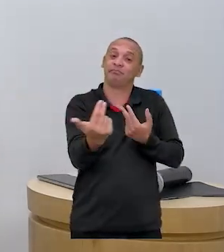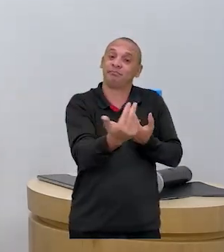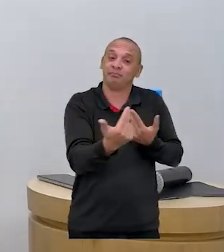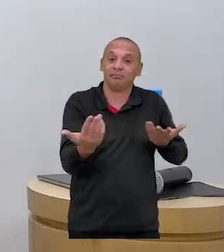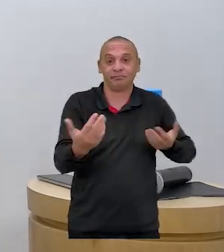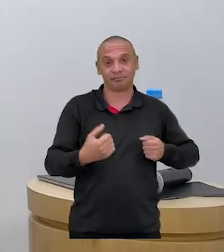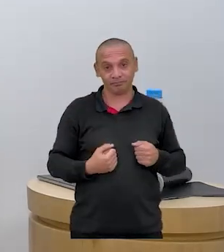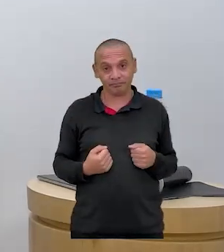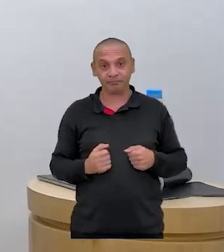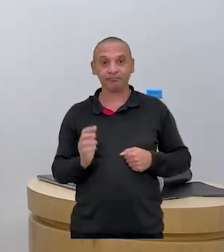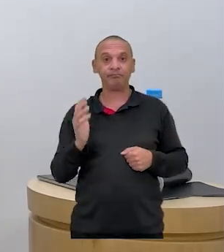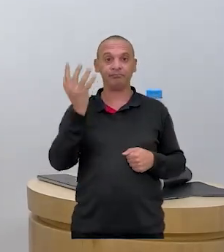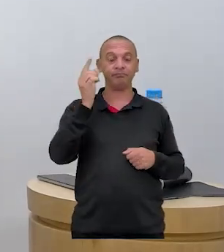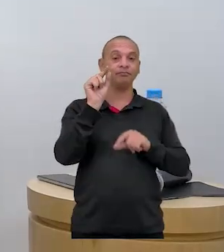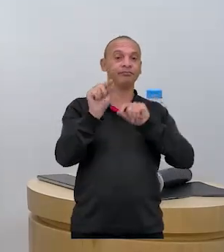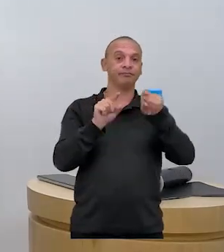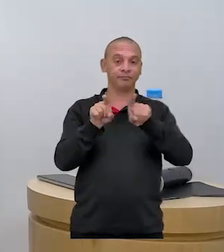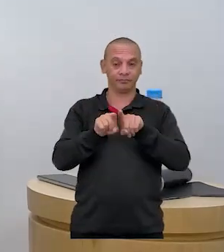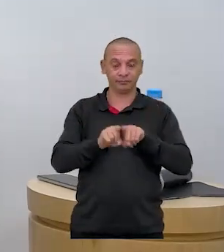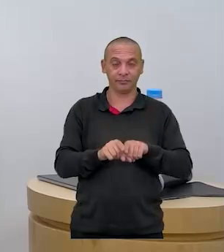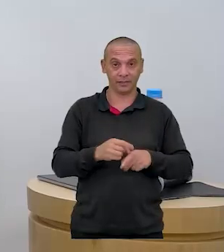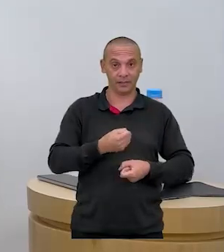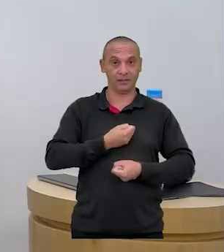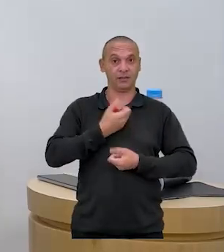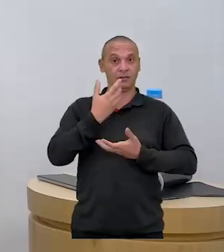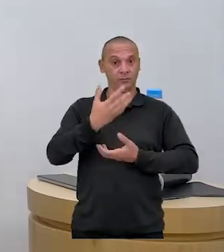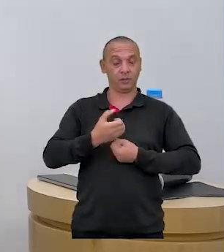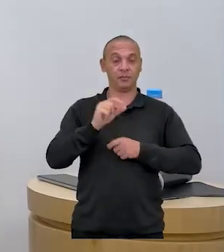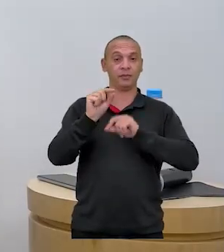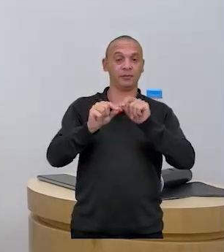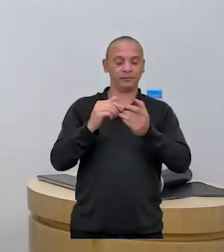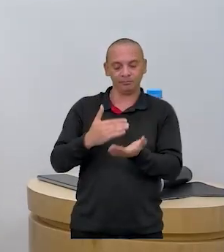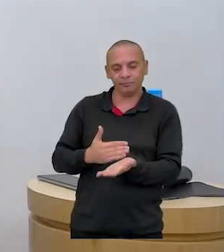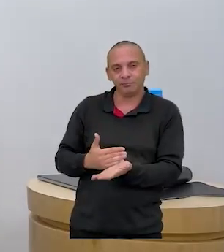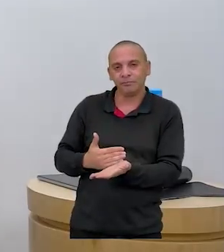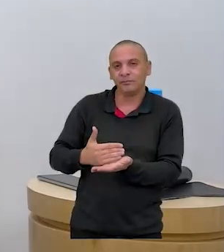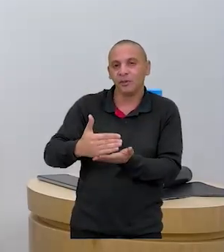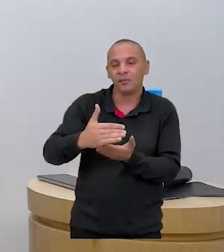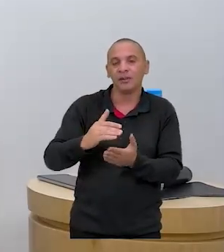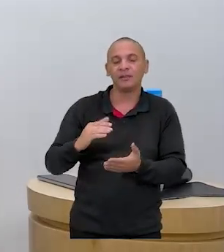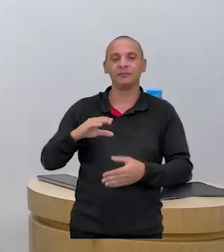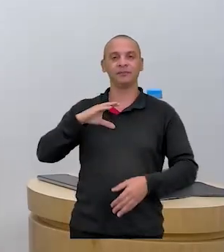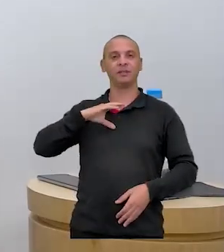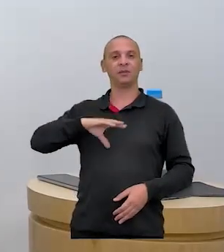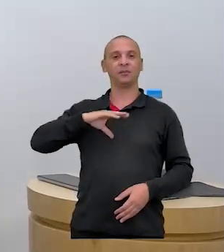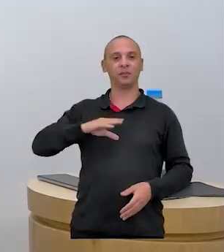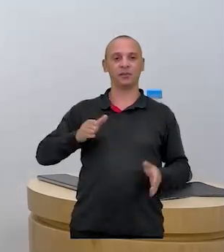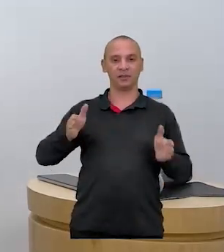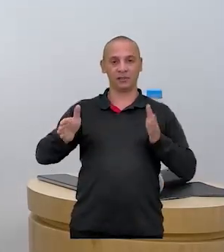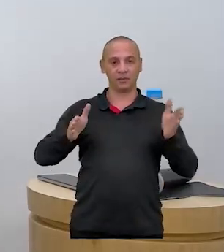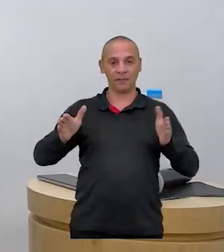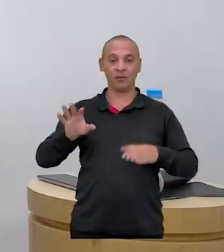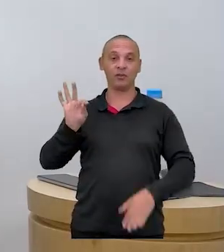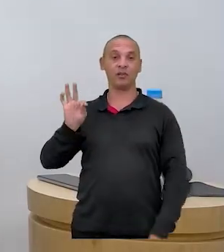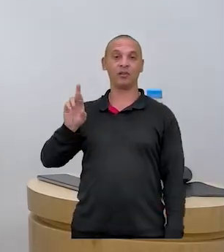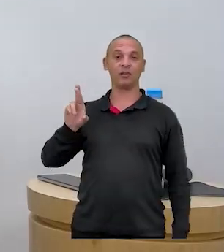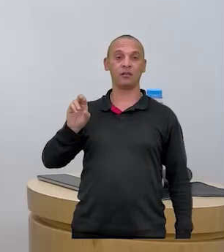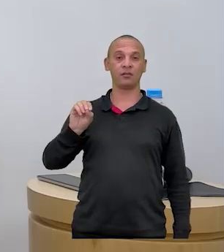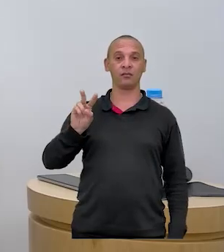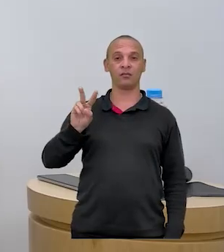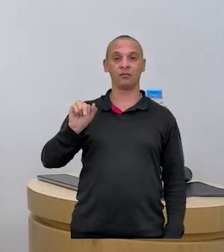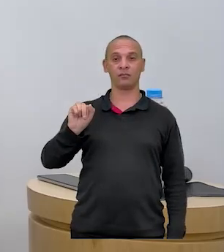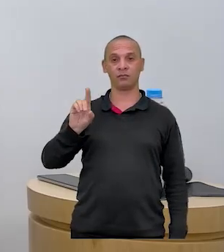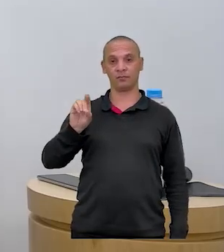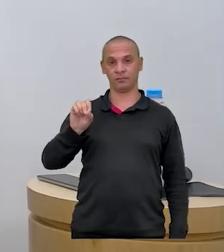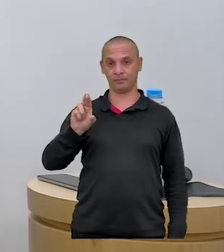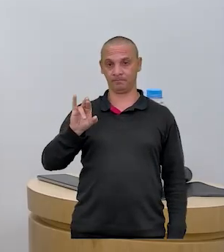na verdade, o que acontece? Os poemas surgiram em língua portuguesa num período chamado trovadorismo, e nessa